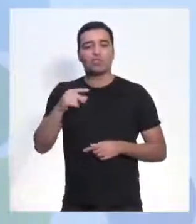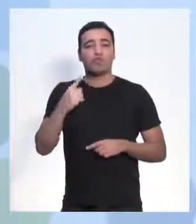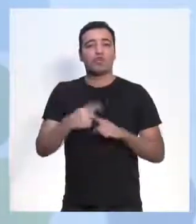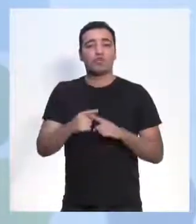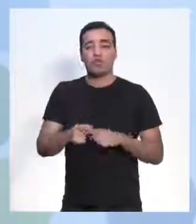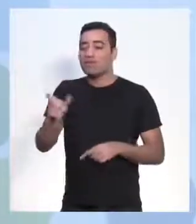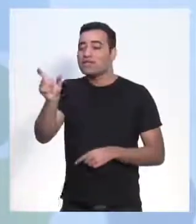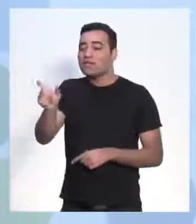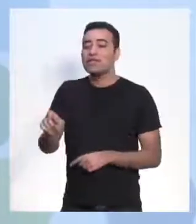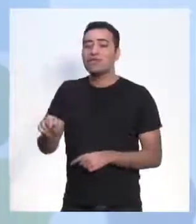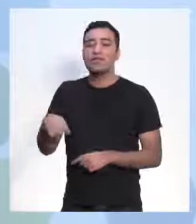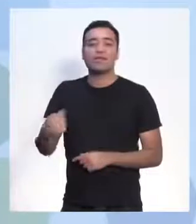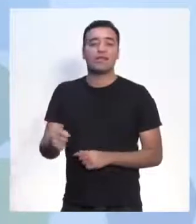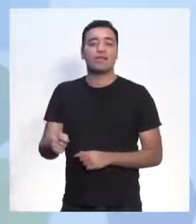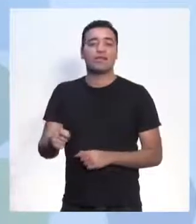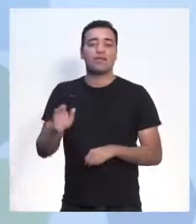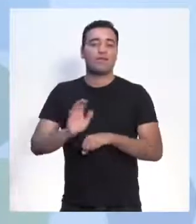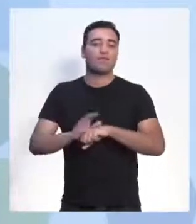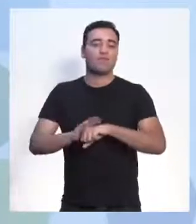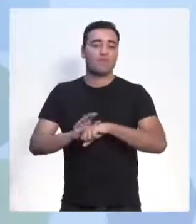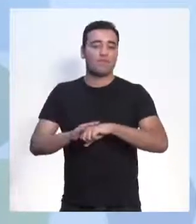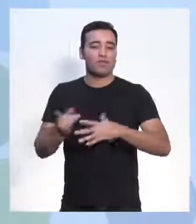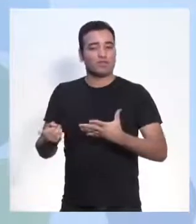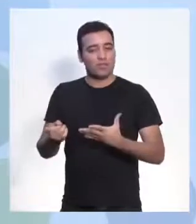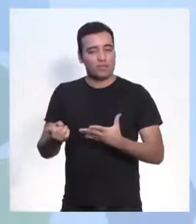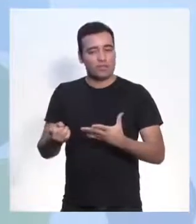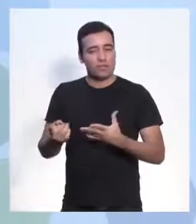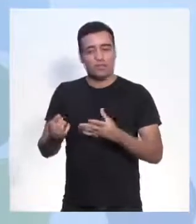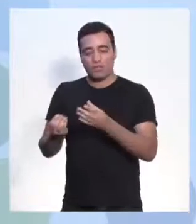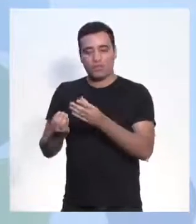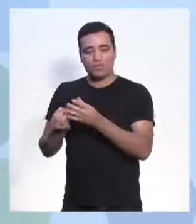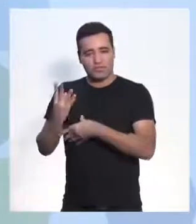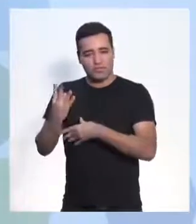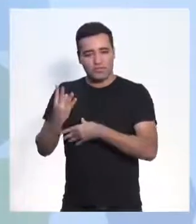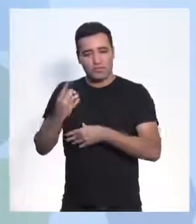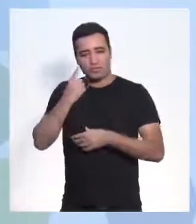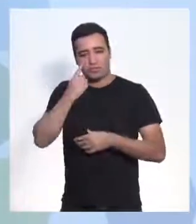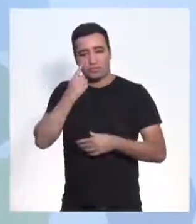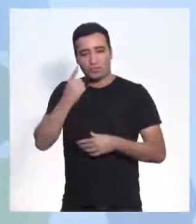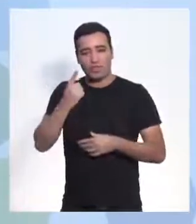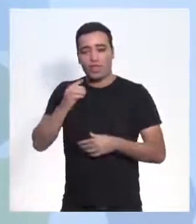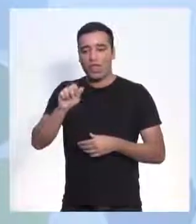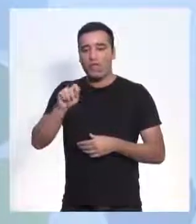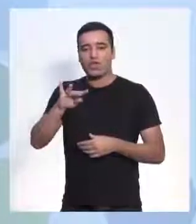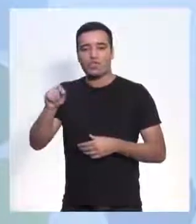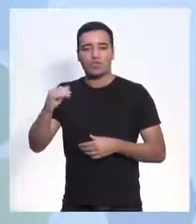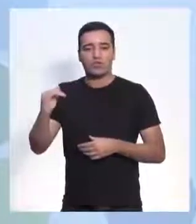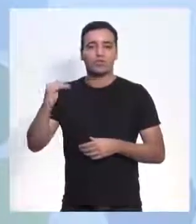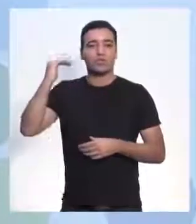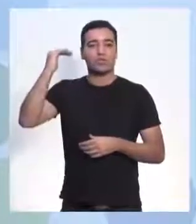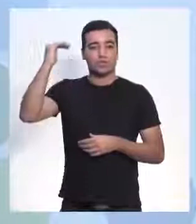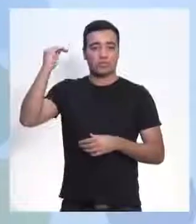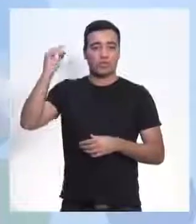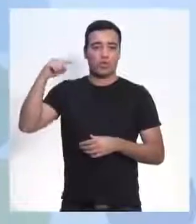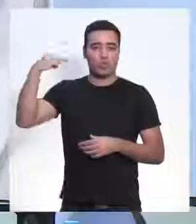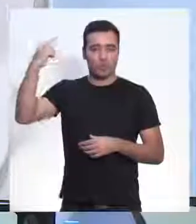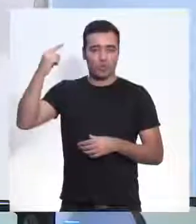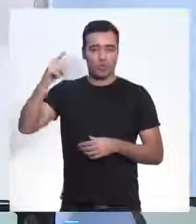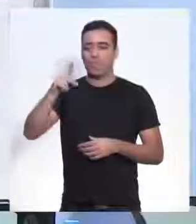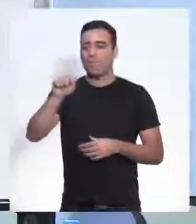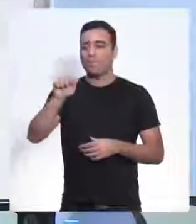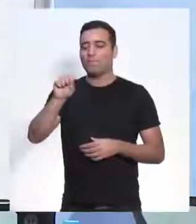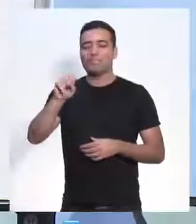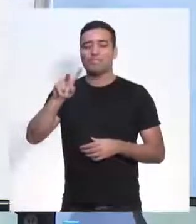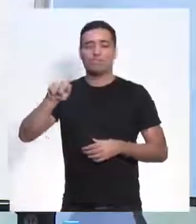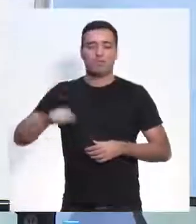quem fez a coisa. Então, Thomas Edison invented the light bulb. Então, essa aqui é a voz ativa, essa aqui é a voz passiva.